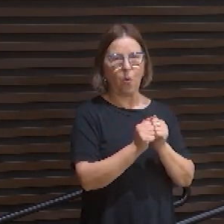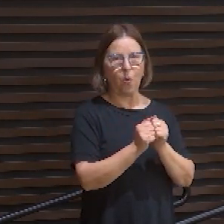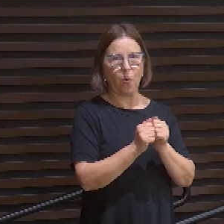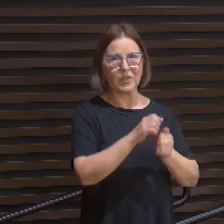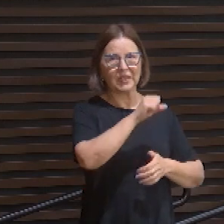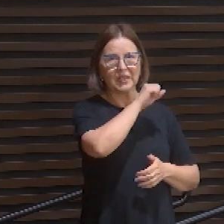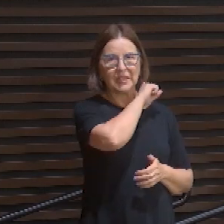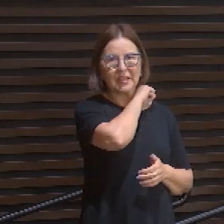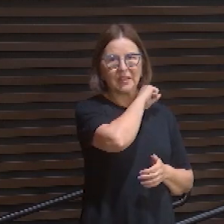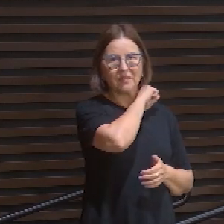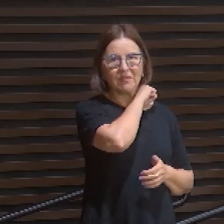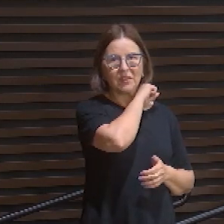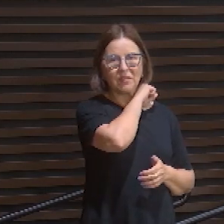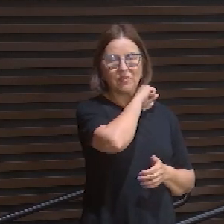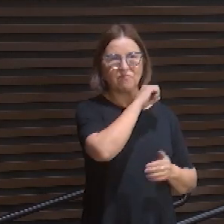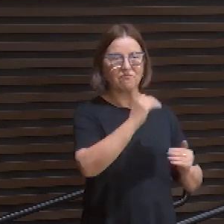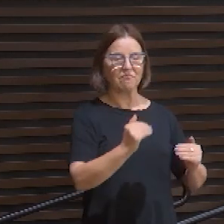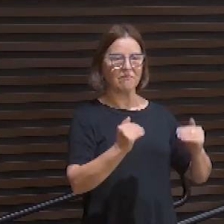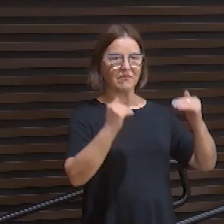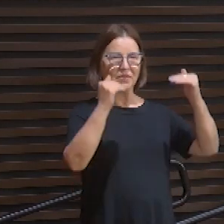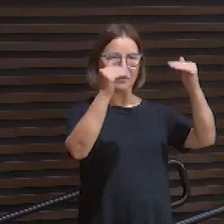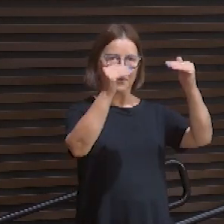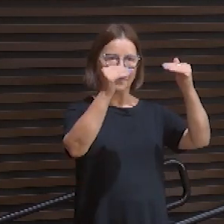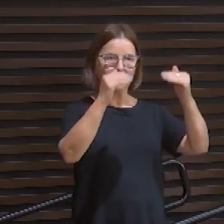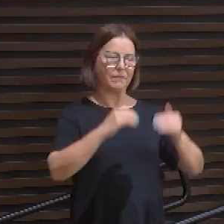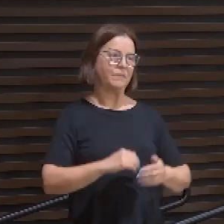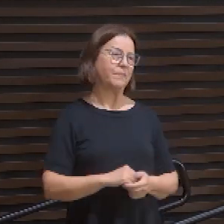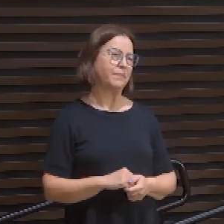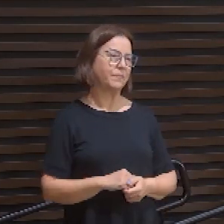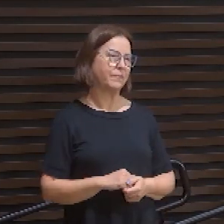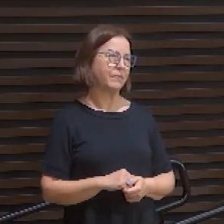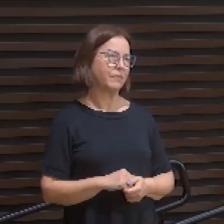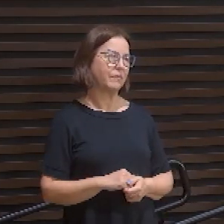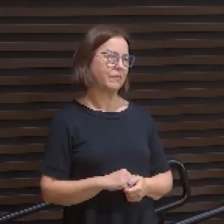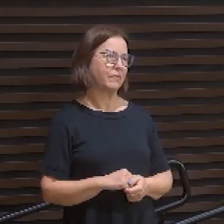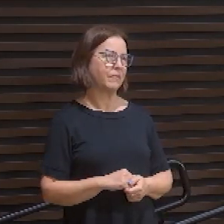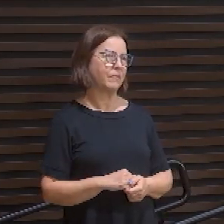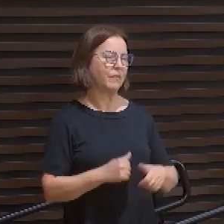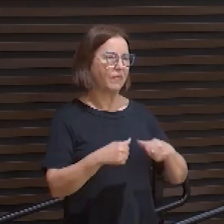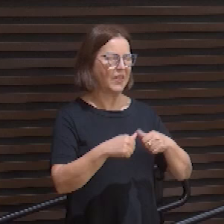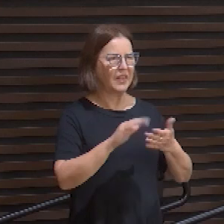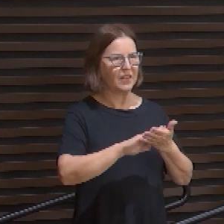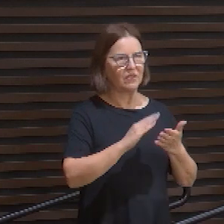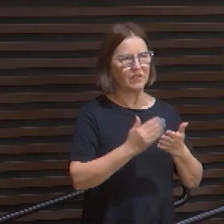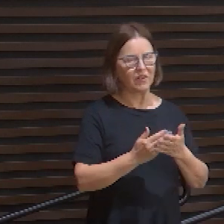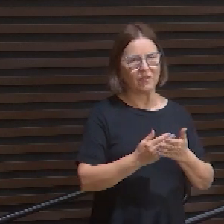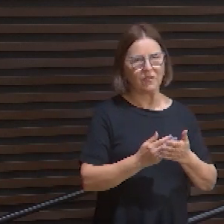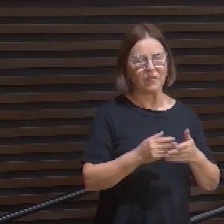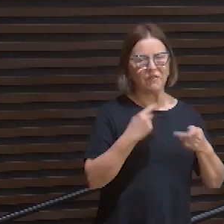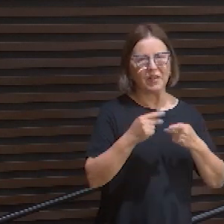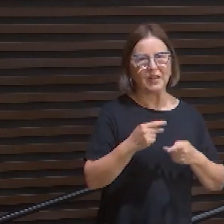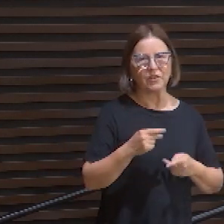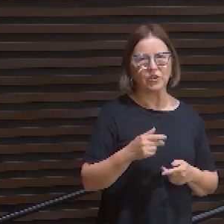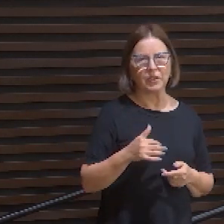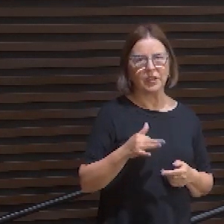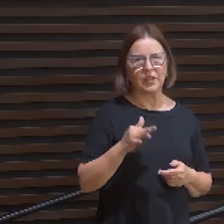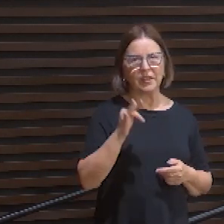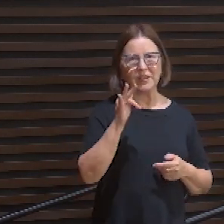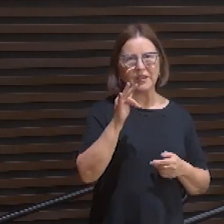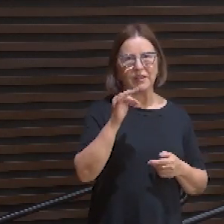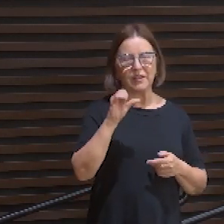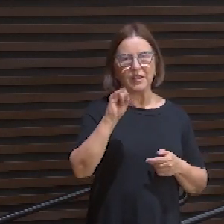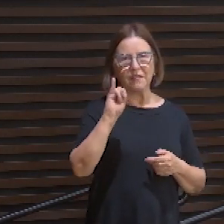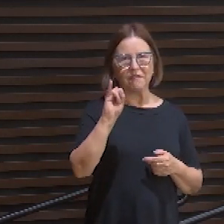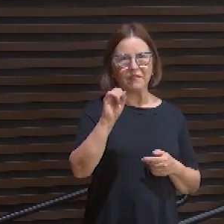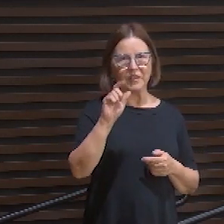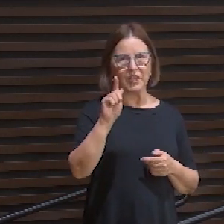a eles superiores. Essa versão diz figuras, a outra versão